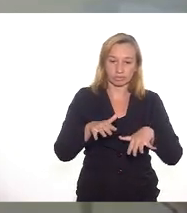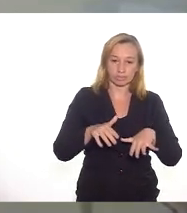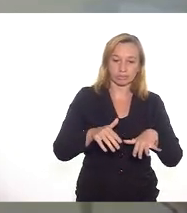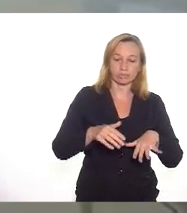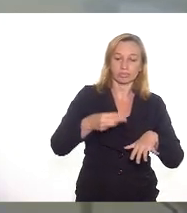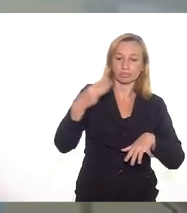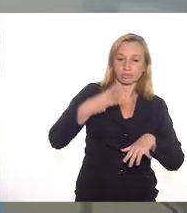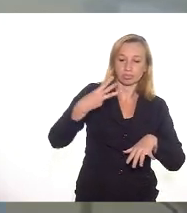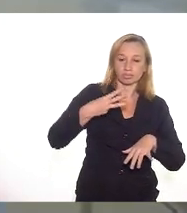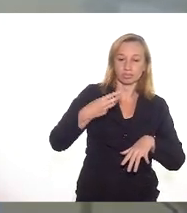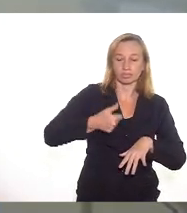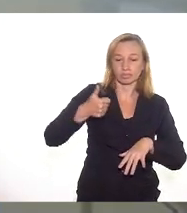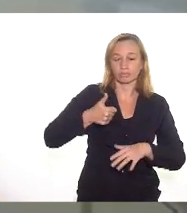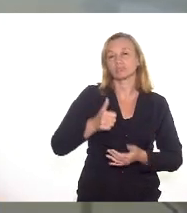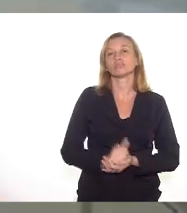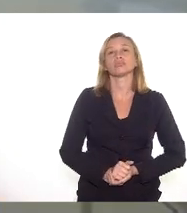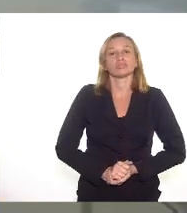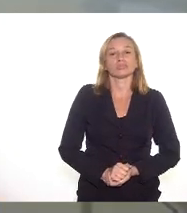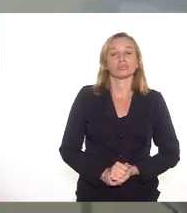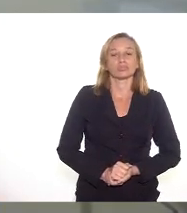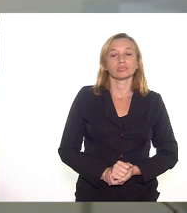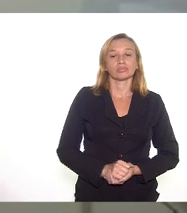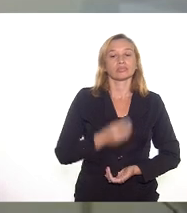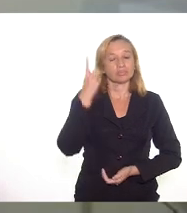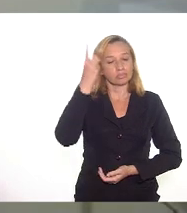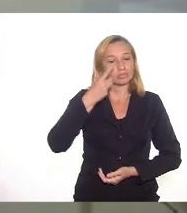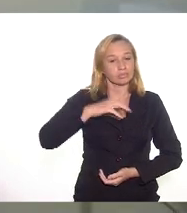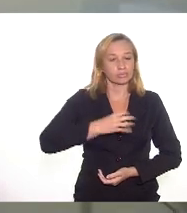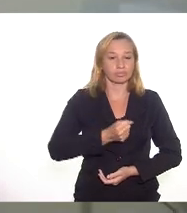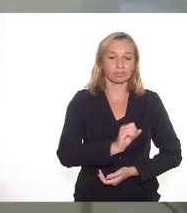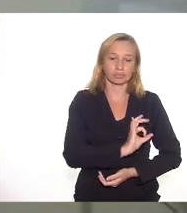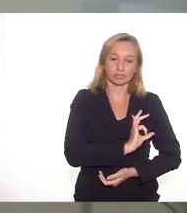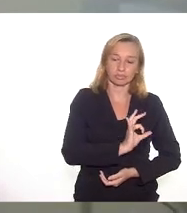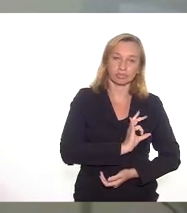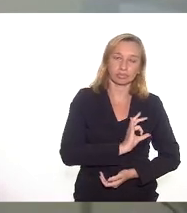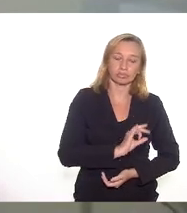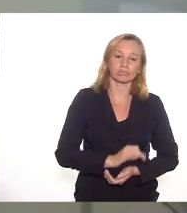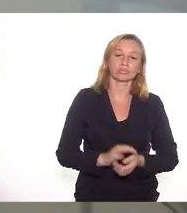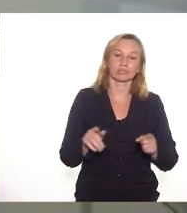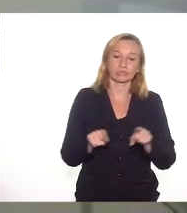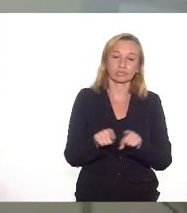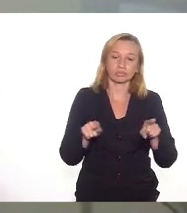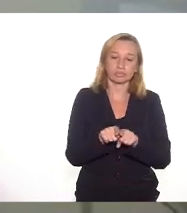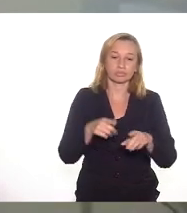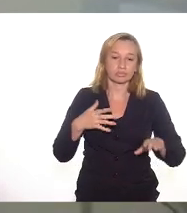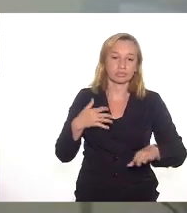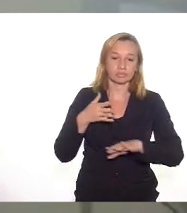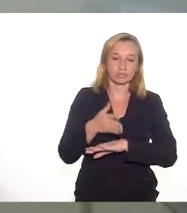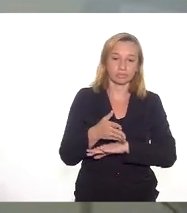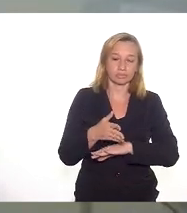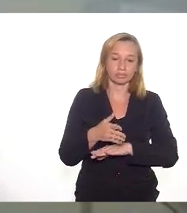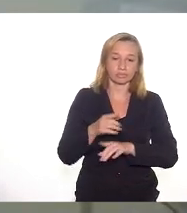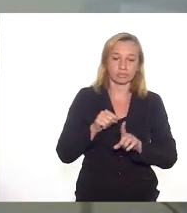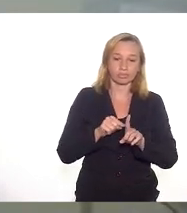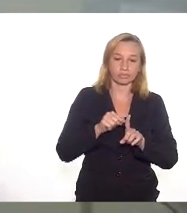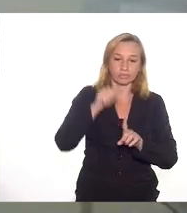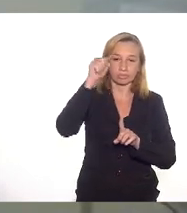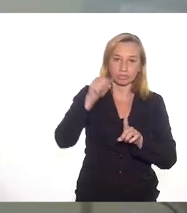3 primeiros. Deputada Marta Rocha. Inclusive, alcançando o índice